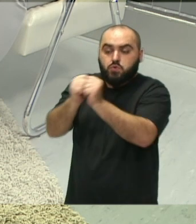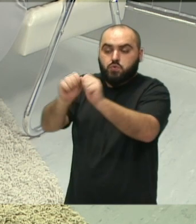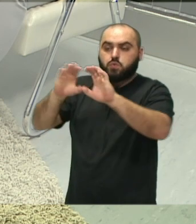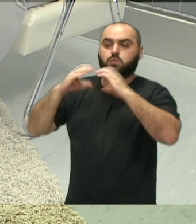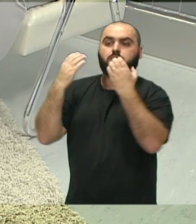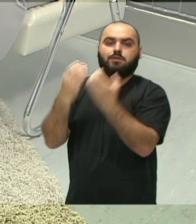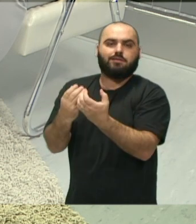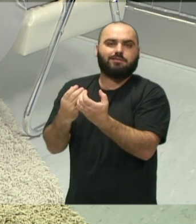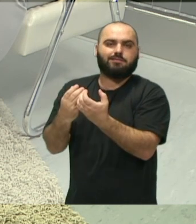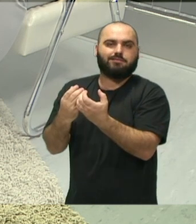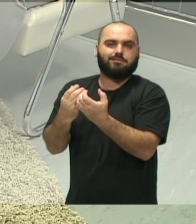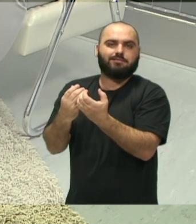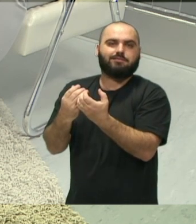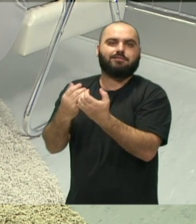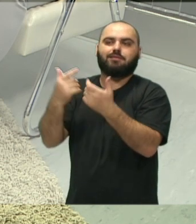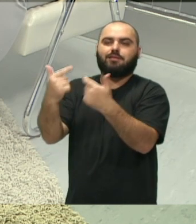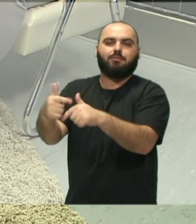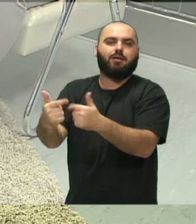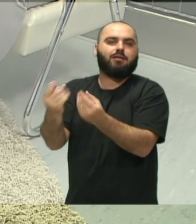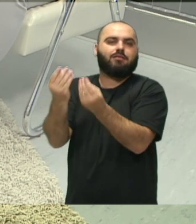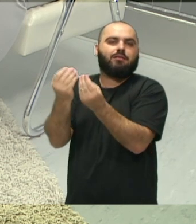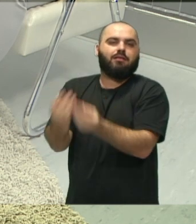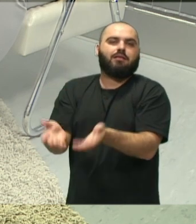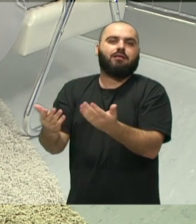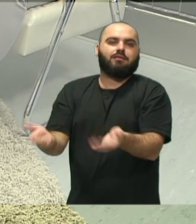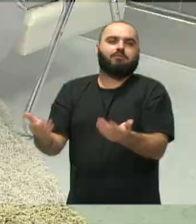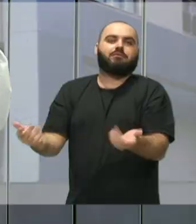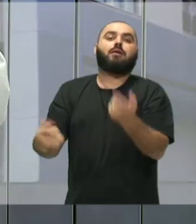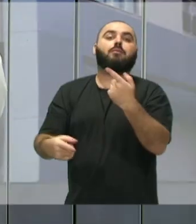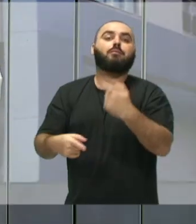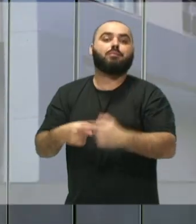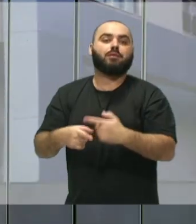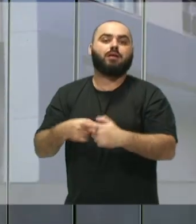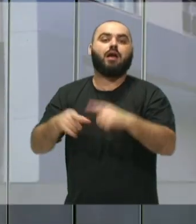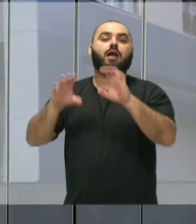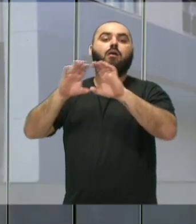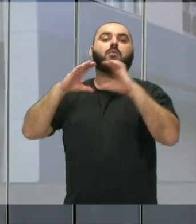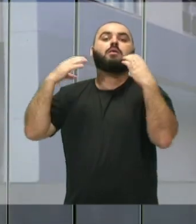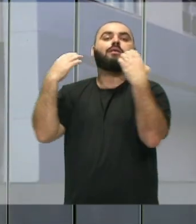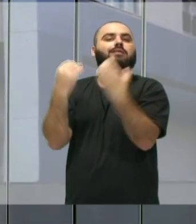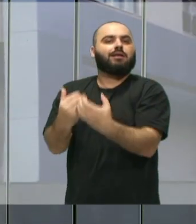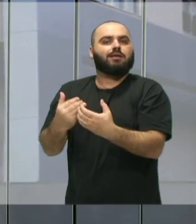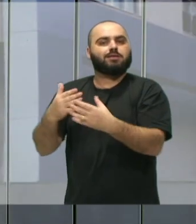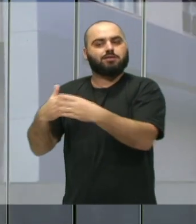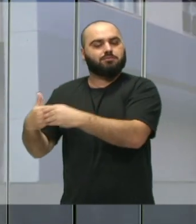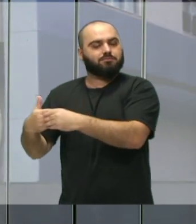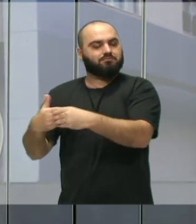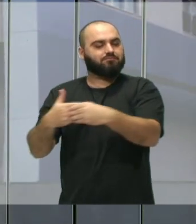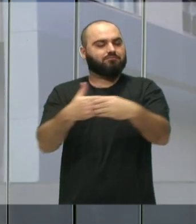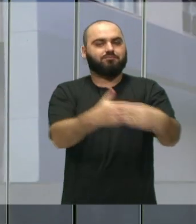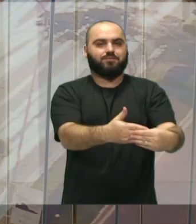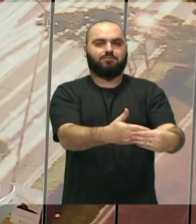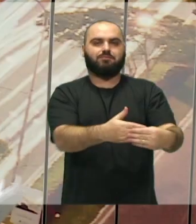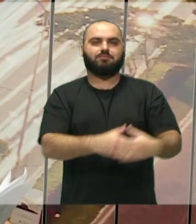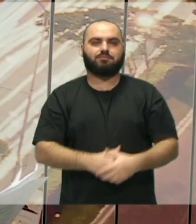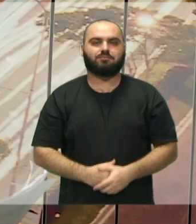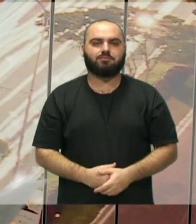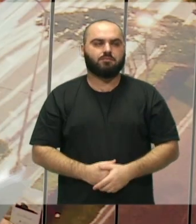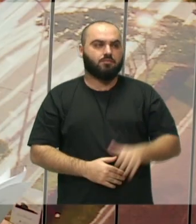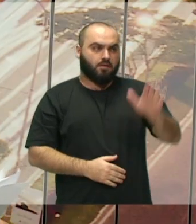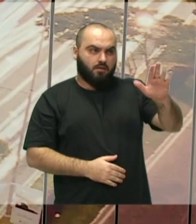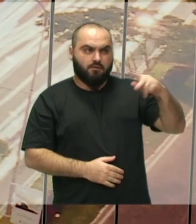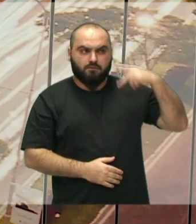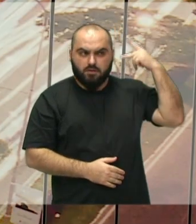não se torna um fardo, se torna muito leve, porque a comunidade te conduz para aquilo para o qual ela deseja. O senhor é um